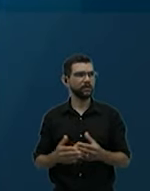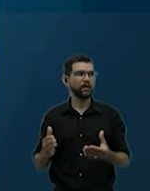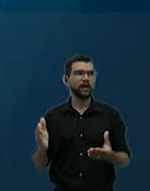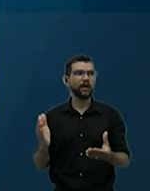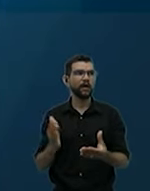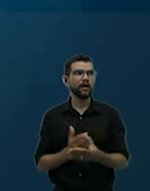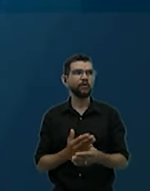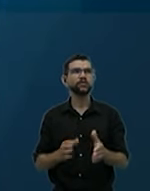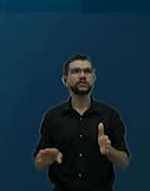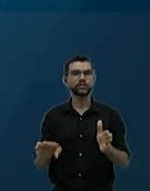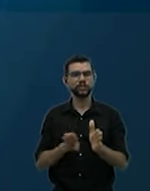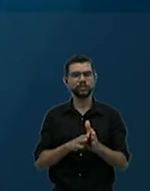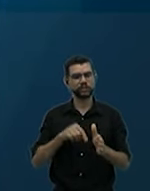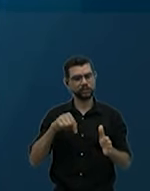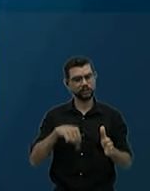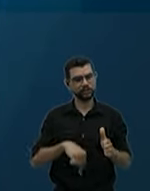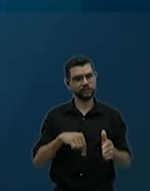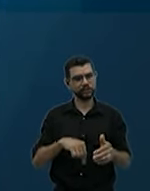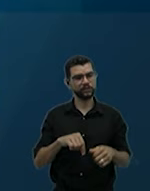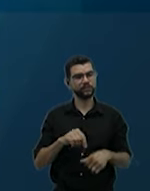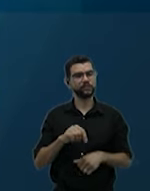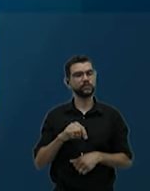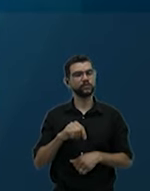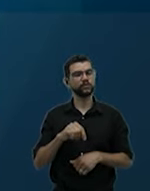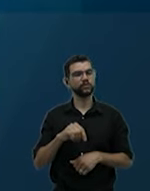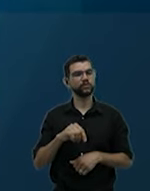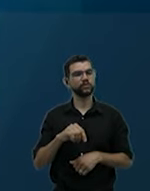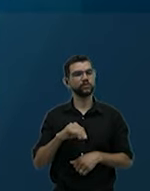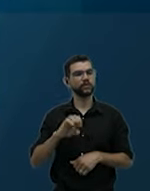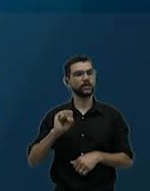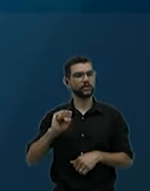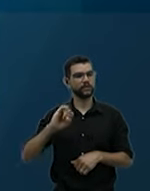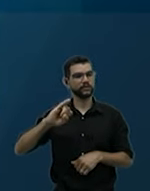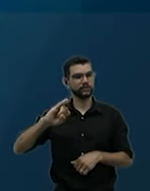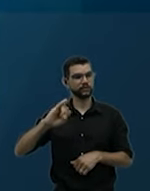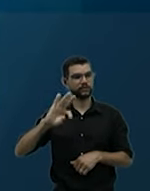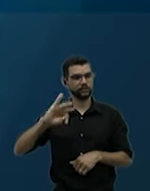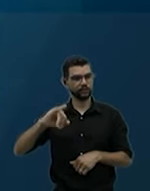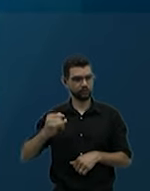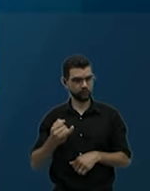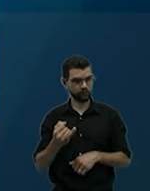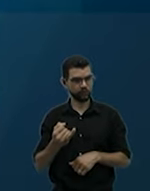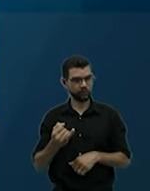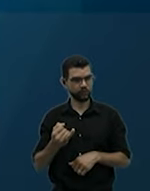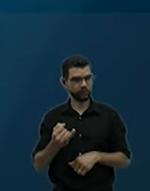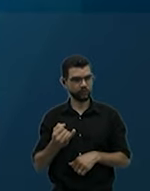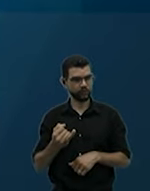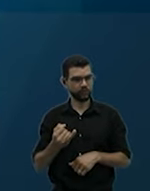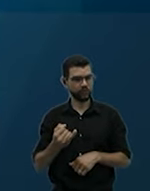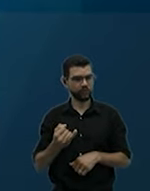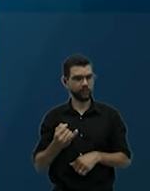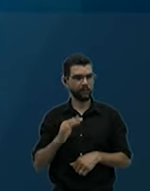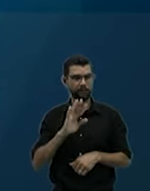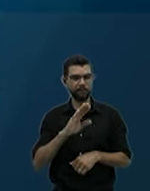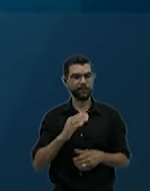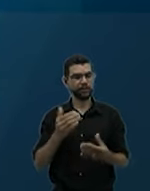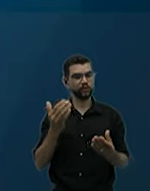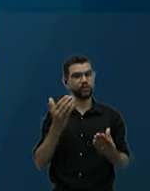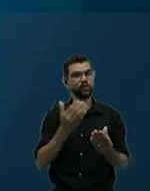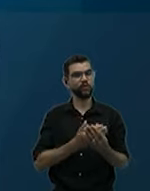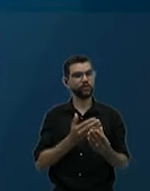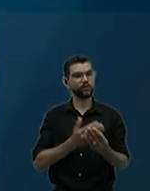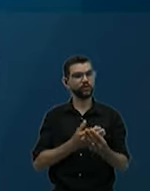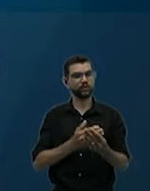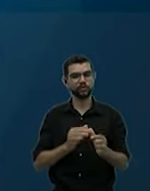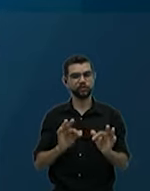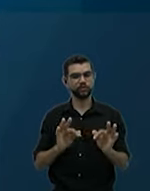É mínimo, é pouco. Né? O grosso do trabalho está nos juizados especiais federais. Pois